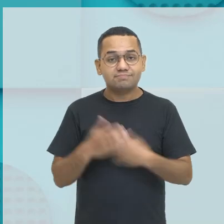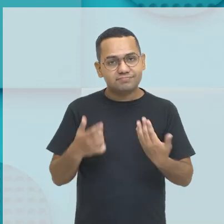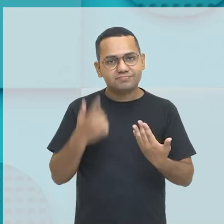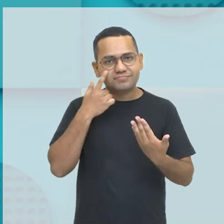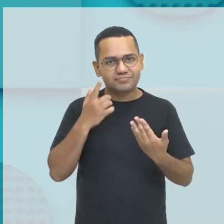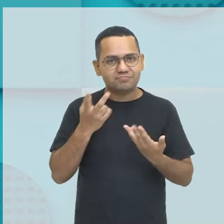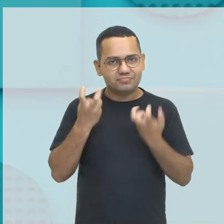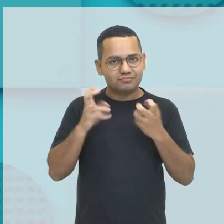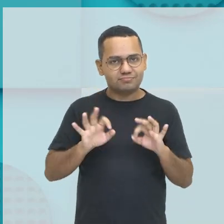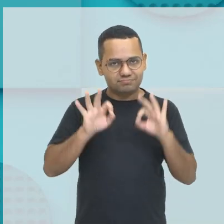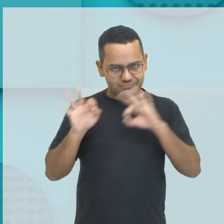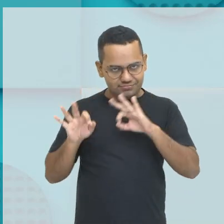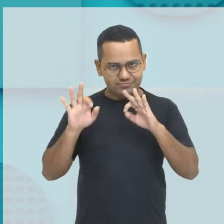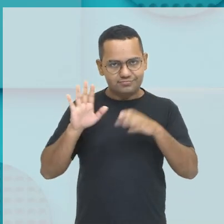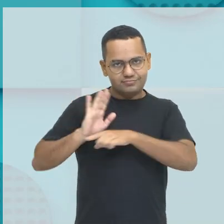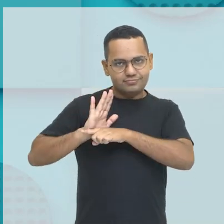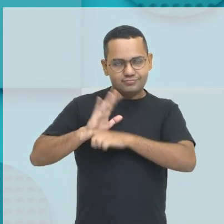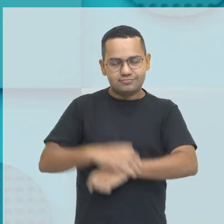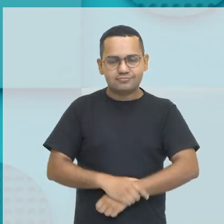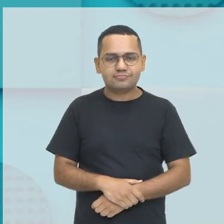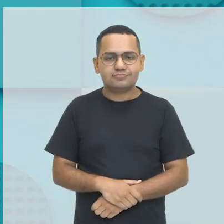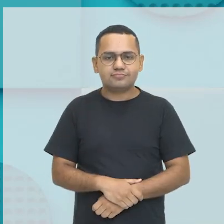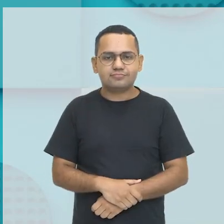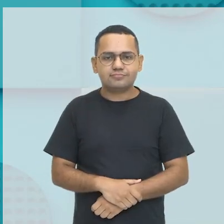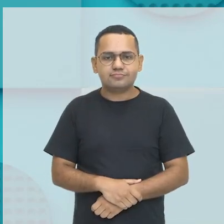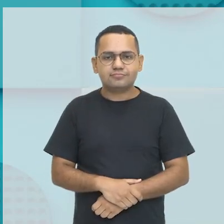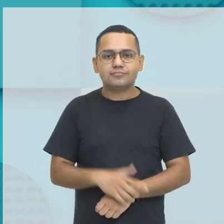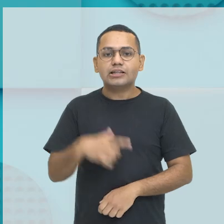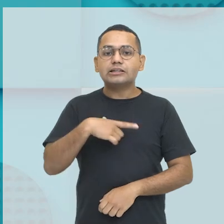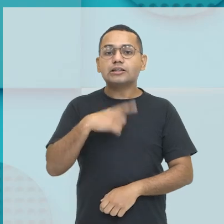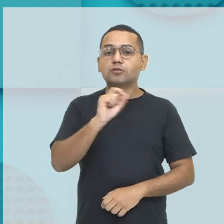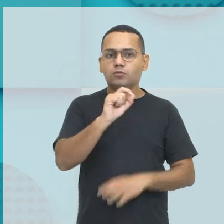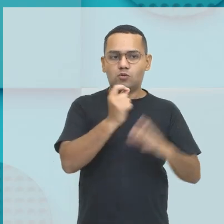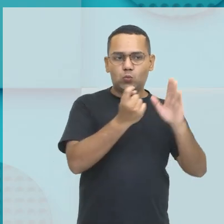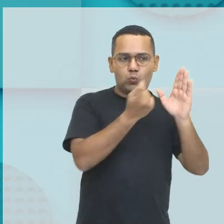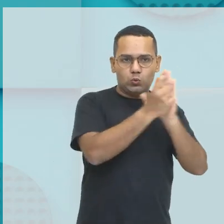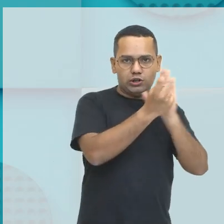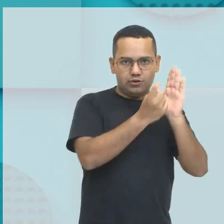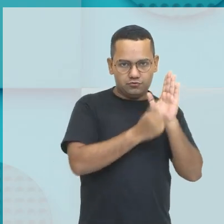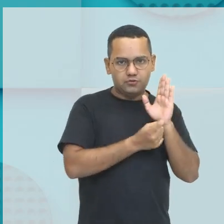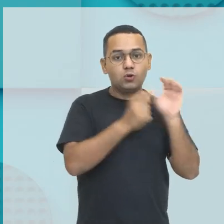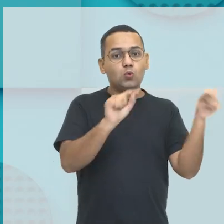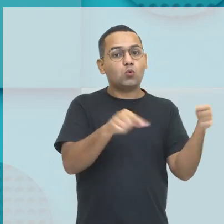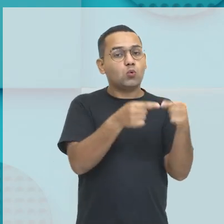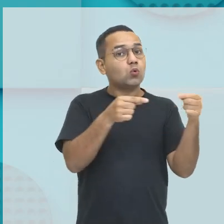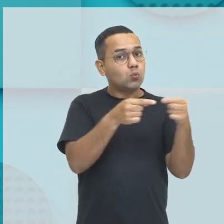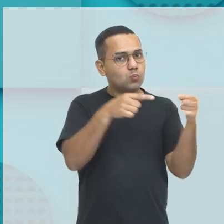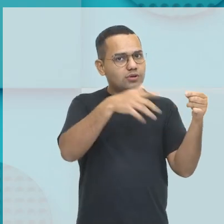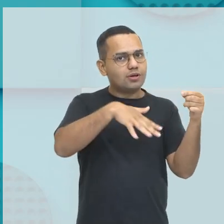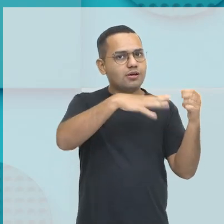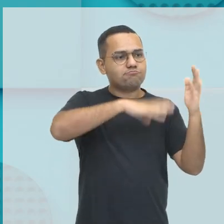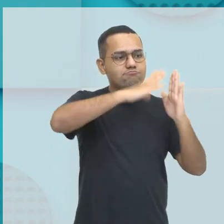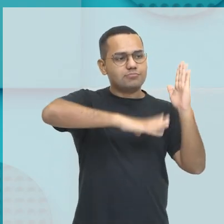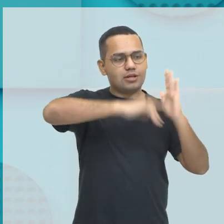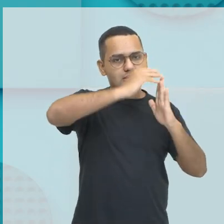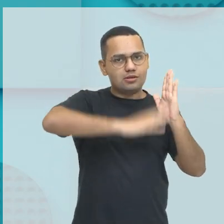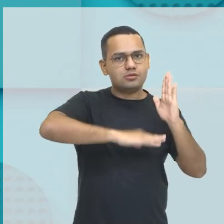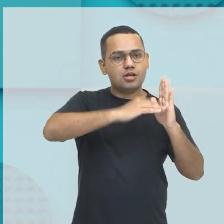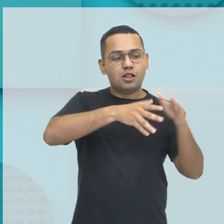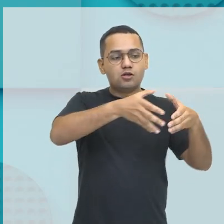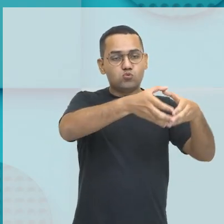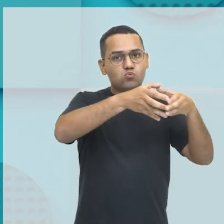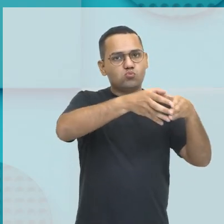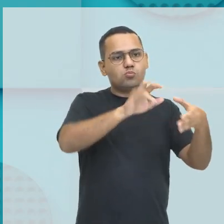Então, como vocês assistiram no vídeo, vocês viram ali o grafite, que faz parte das artes plásticas, né,